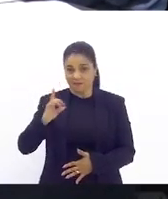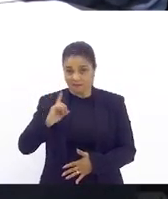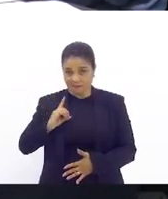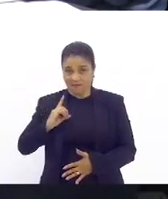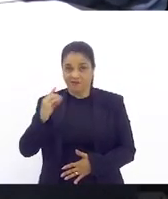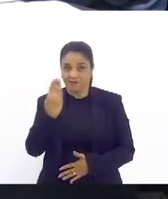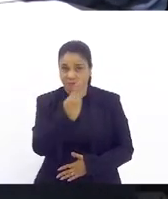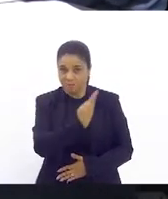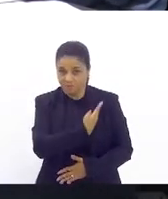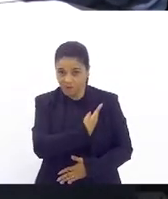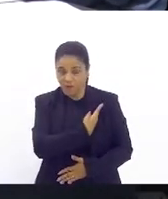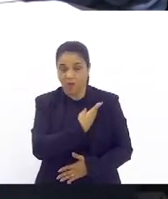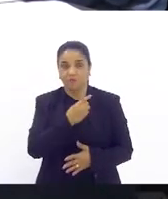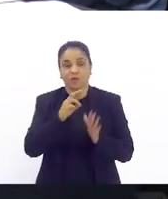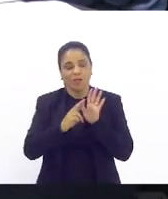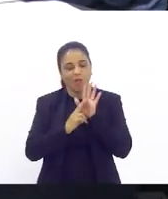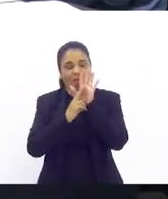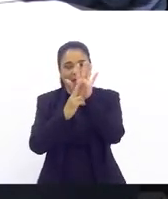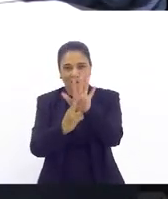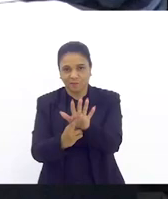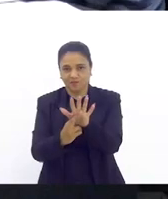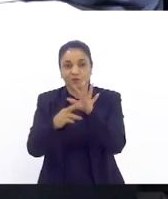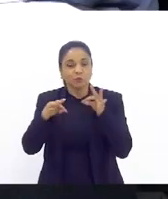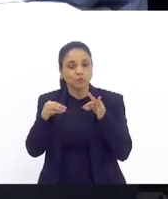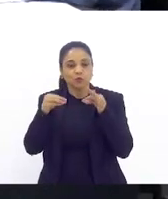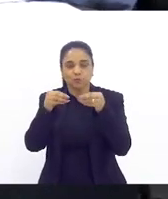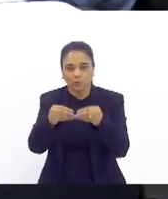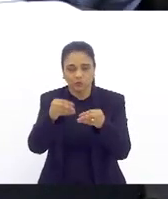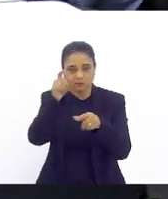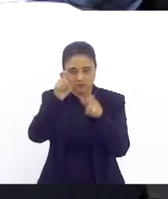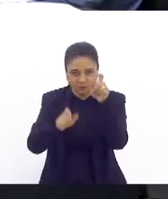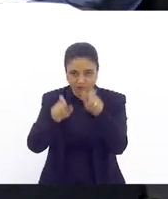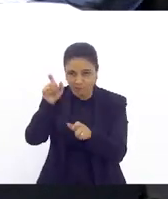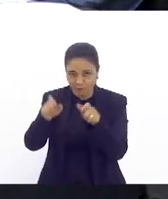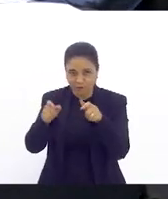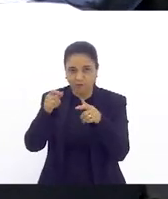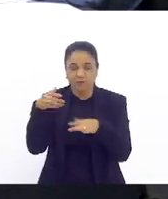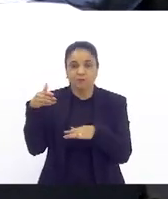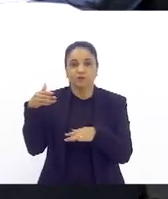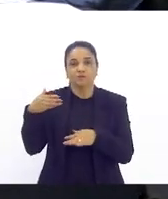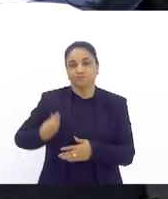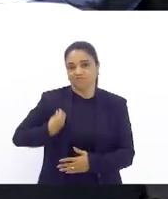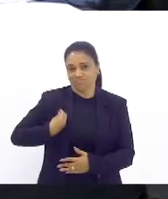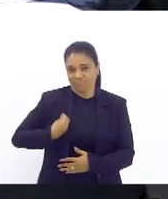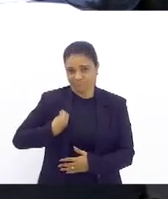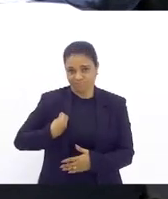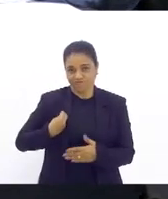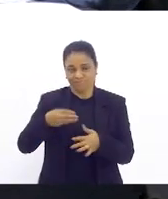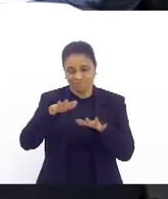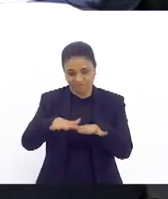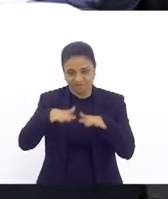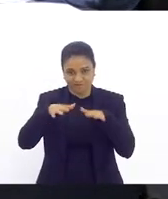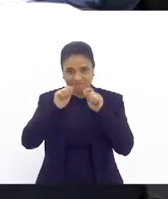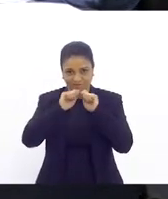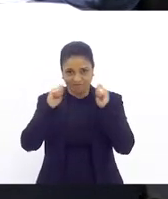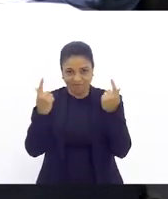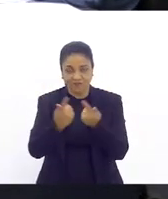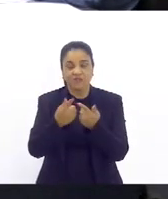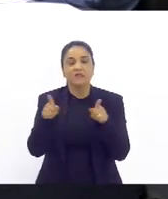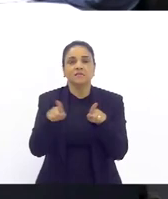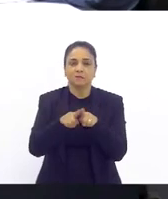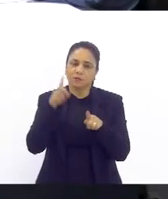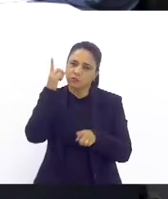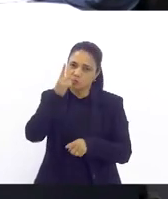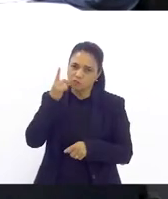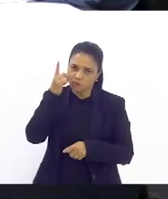a todos todas e todas que estão presentes nessa audiência E logicamente a todos os deputados que